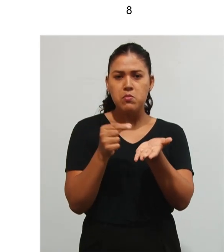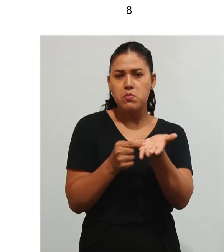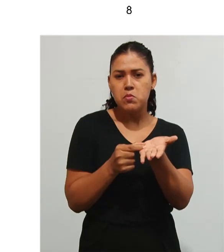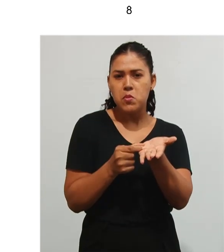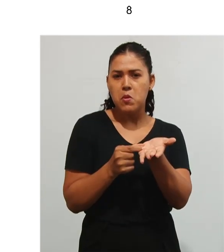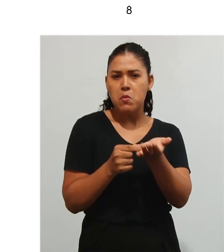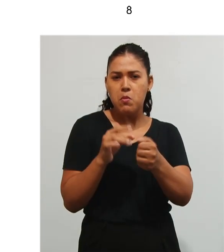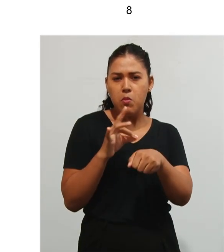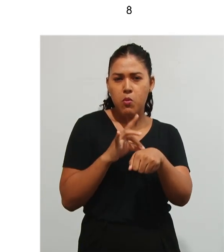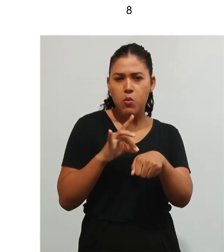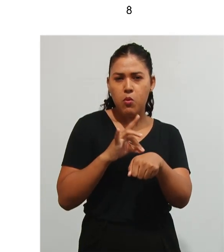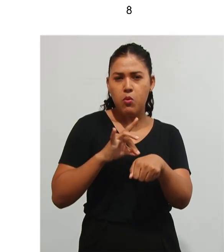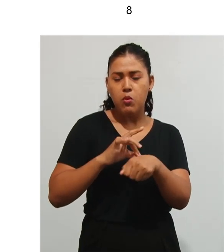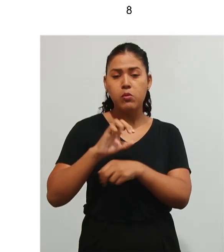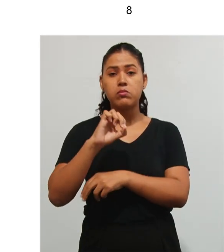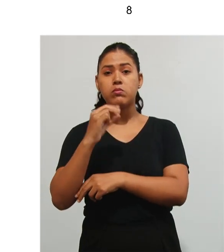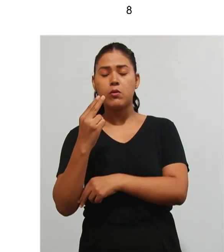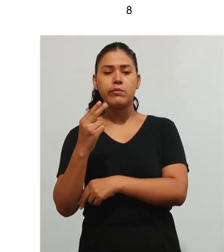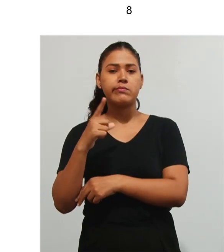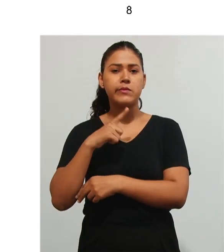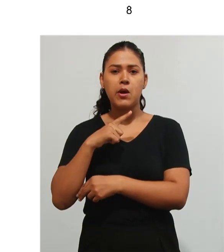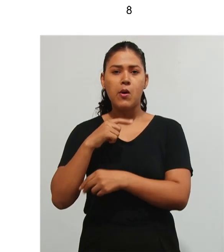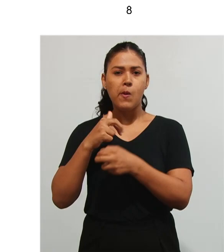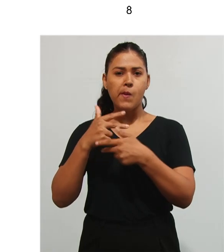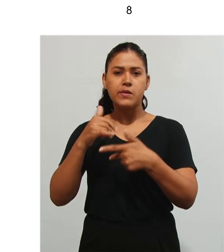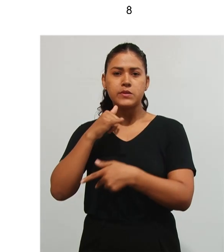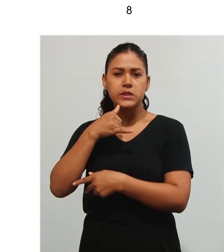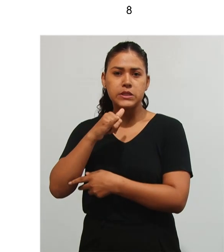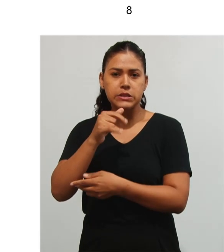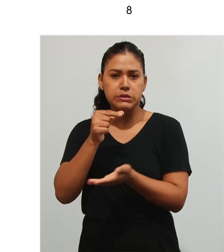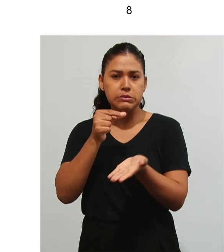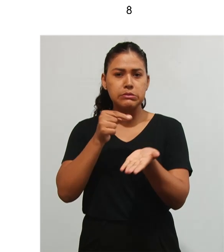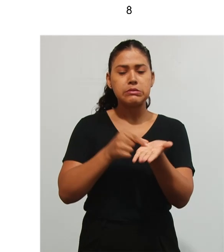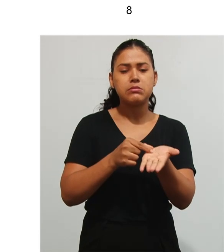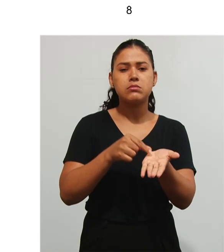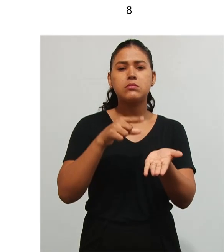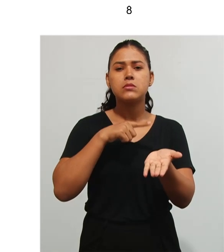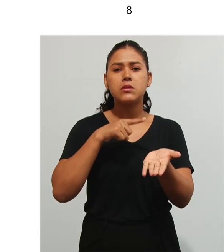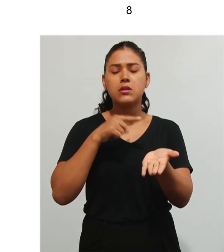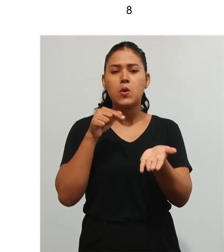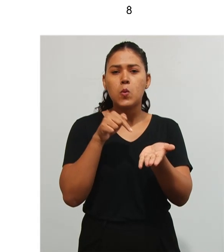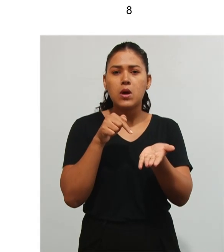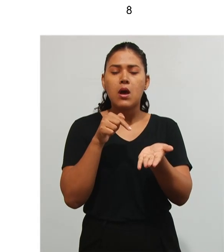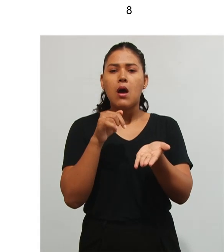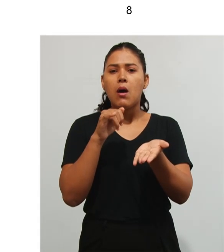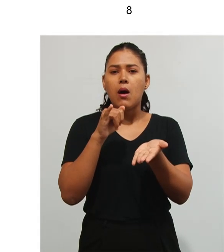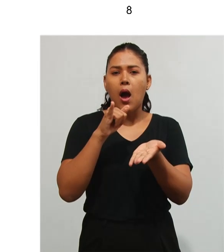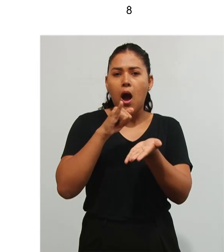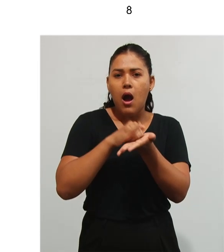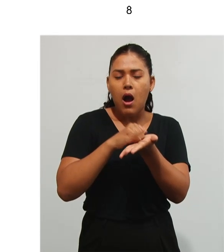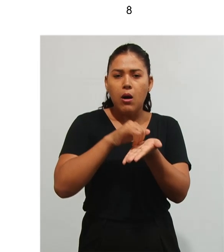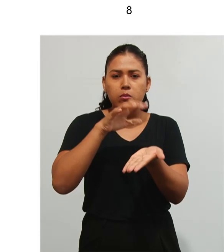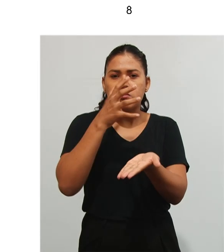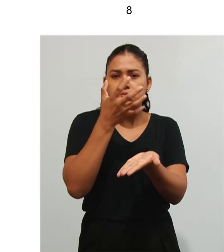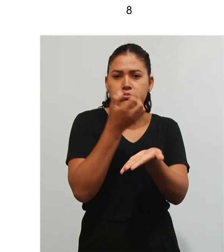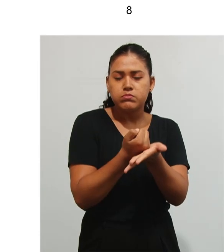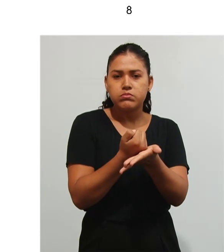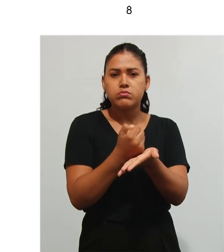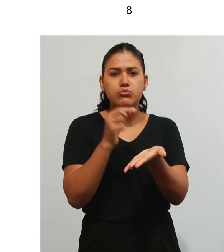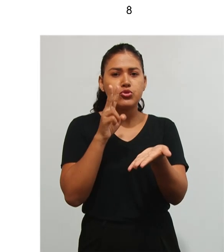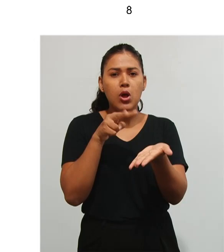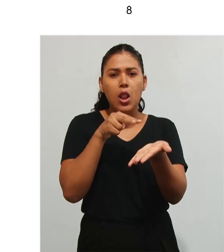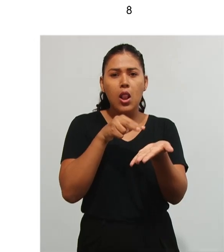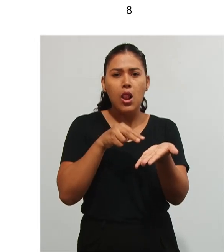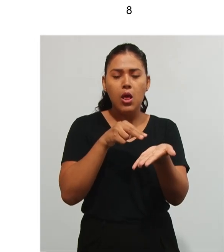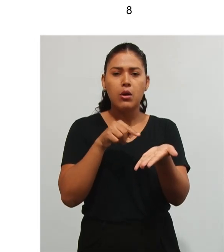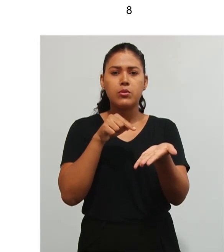em qualquer circuito eletrônico, ele contém um pequeno programinha ali gravado que não permite alteração, somente leitura. Então